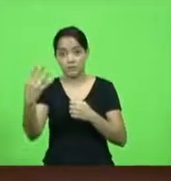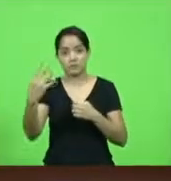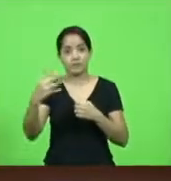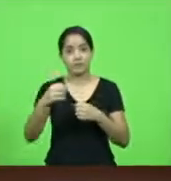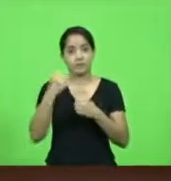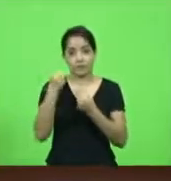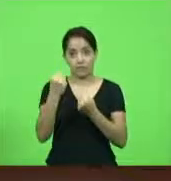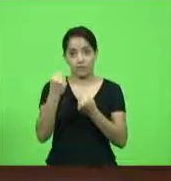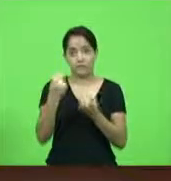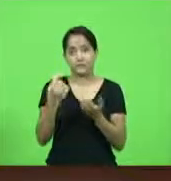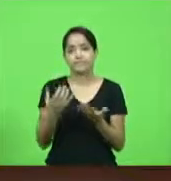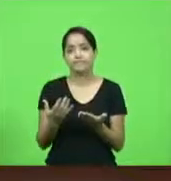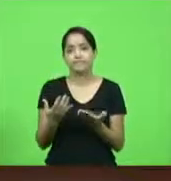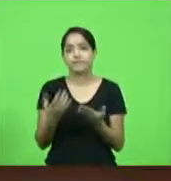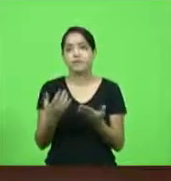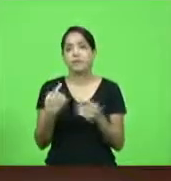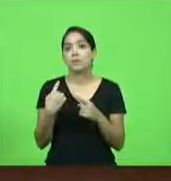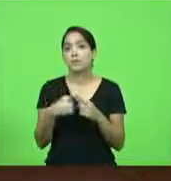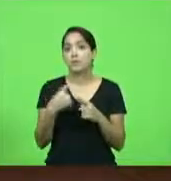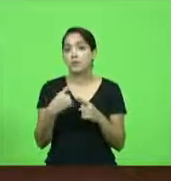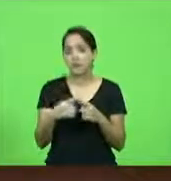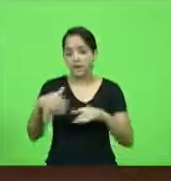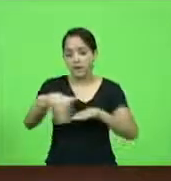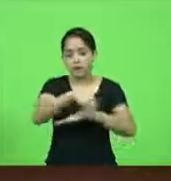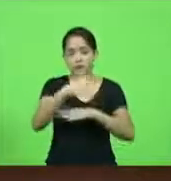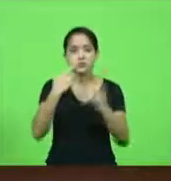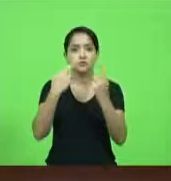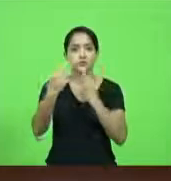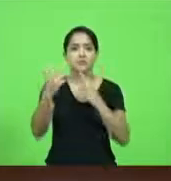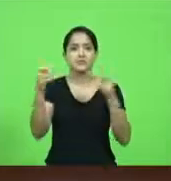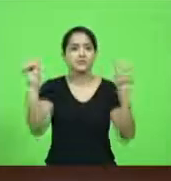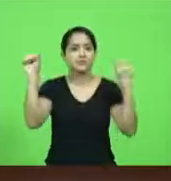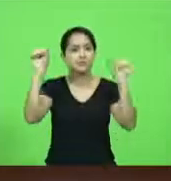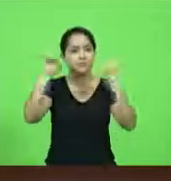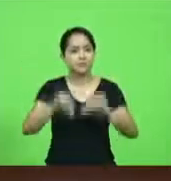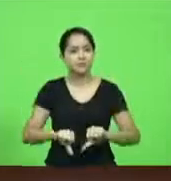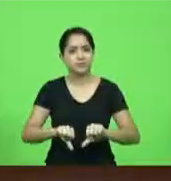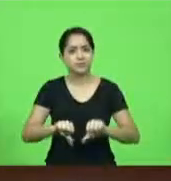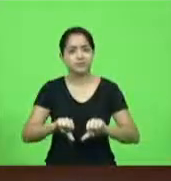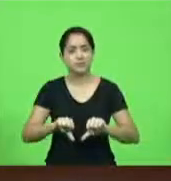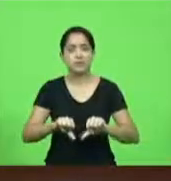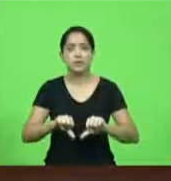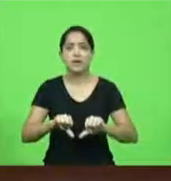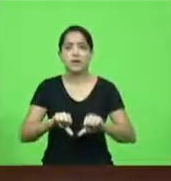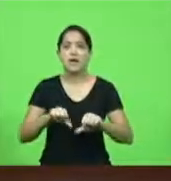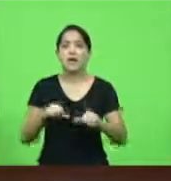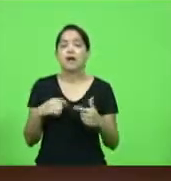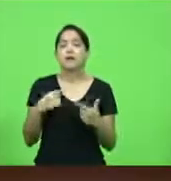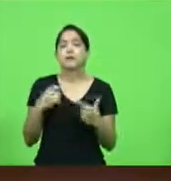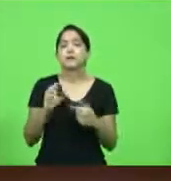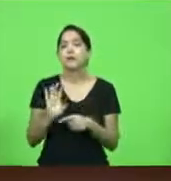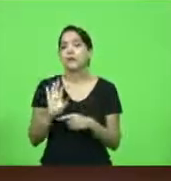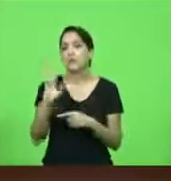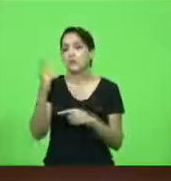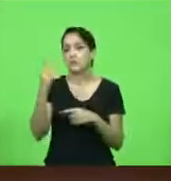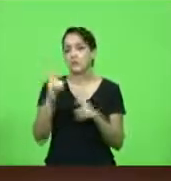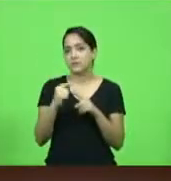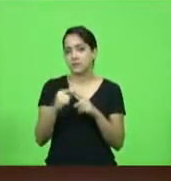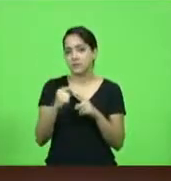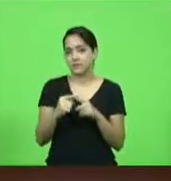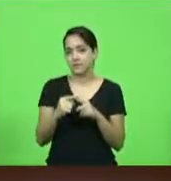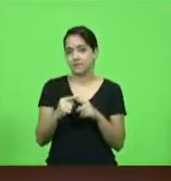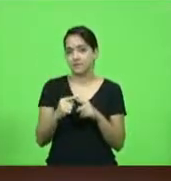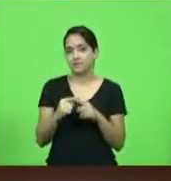rodovias estão péssimas. E daí o que que acontece? Muito obrigado por ter colocado lá. O que que